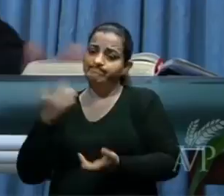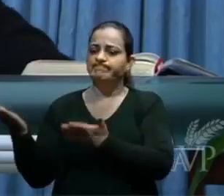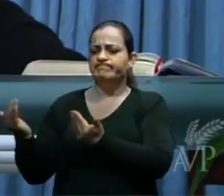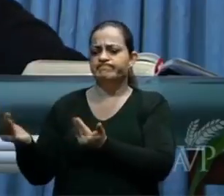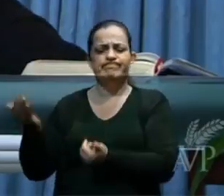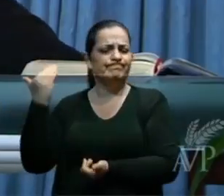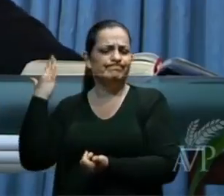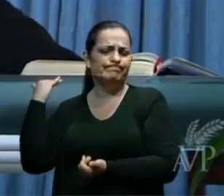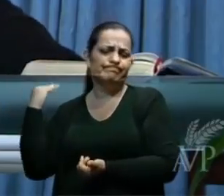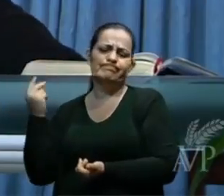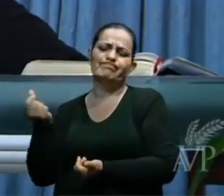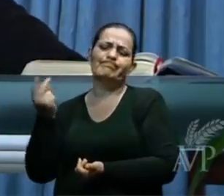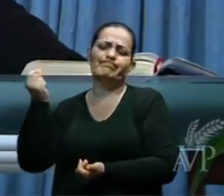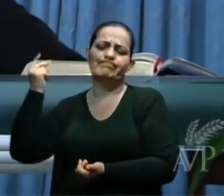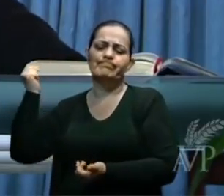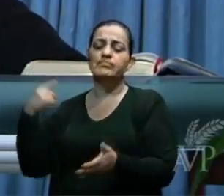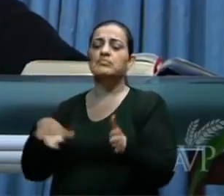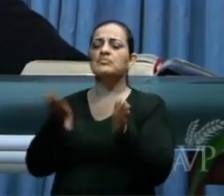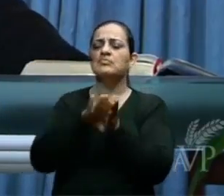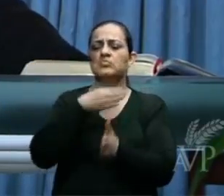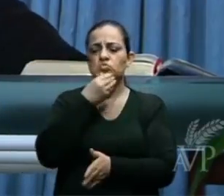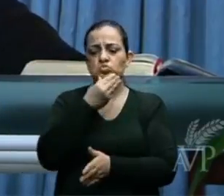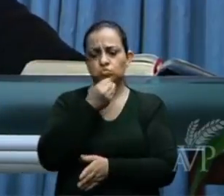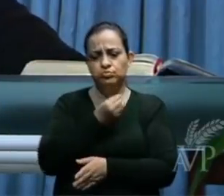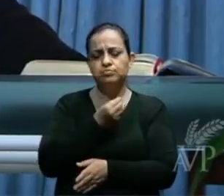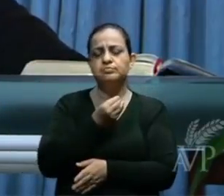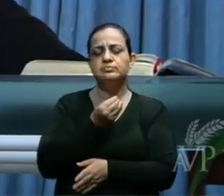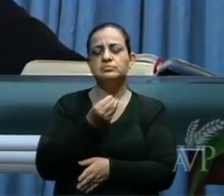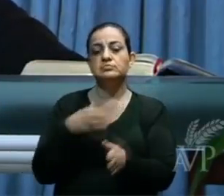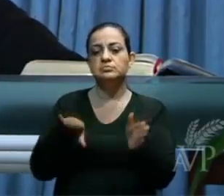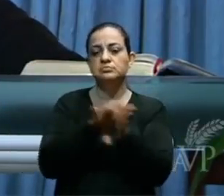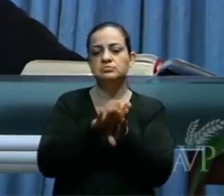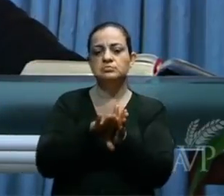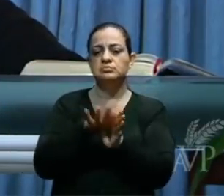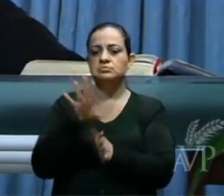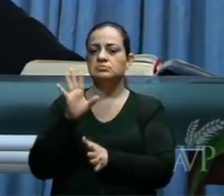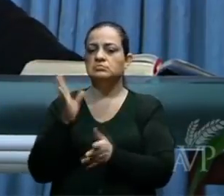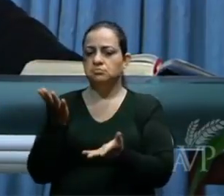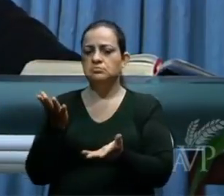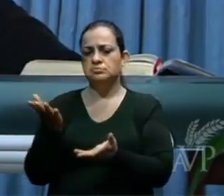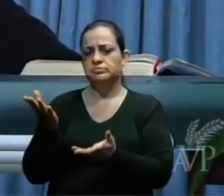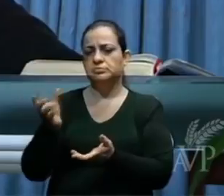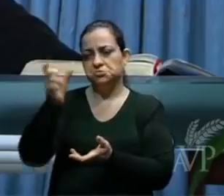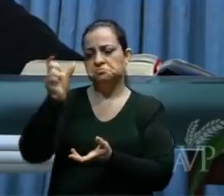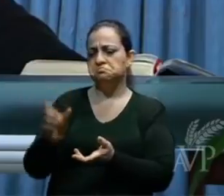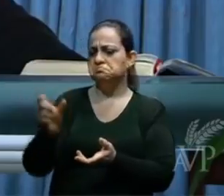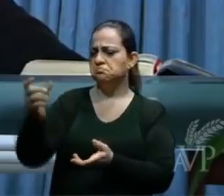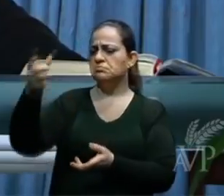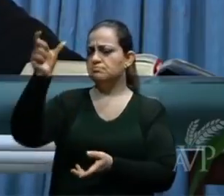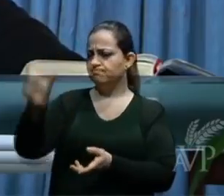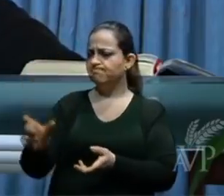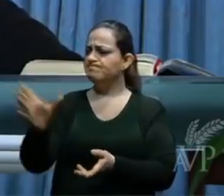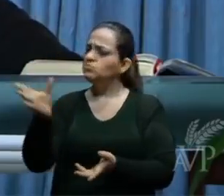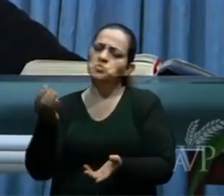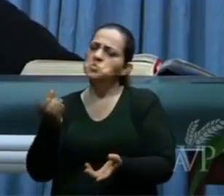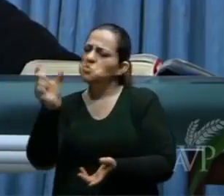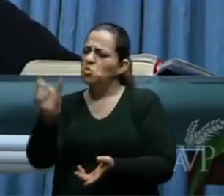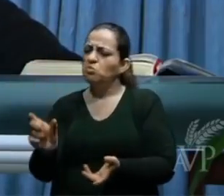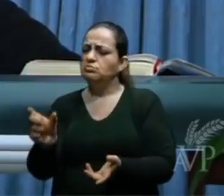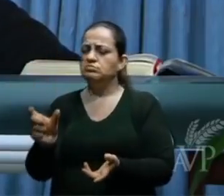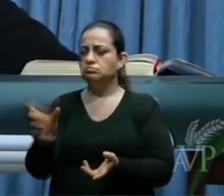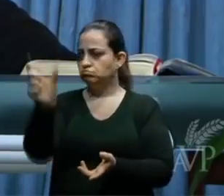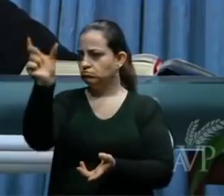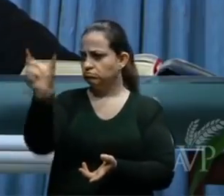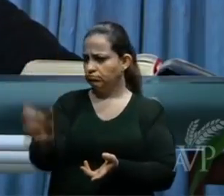chegou um senhor olha pra bonito ele valia 1